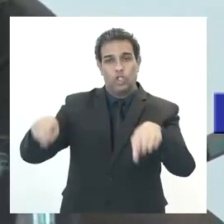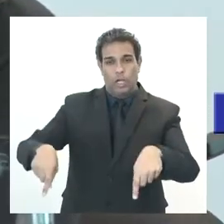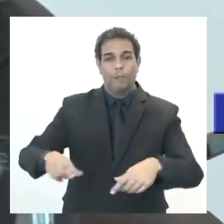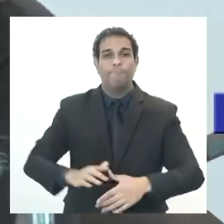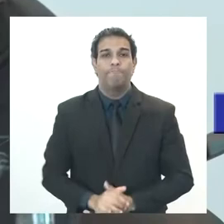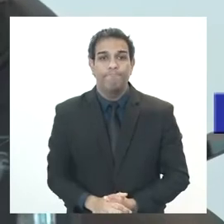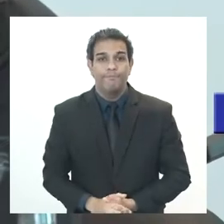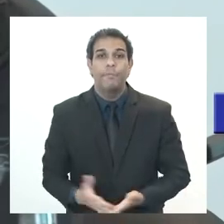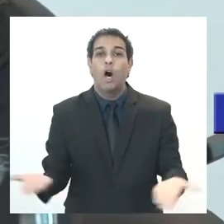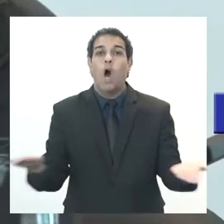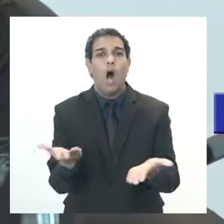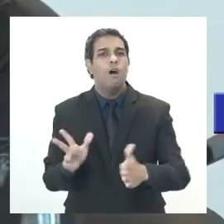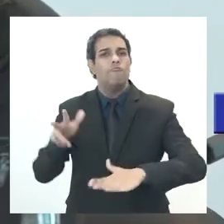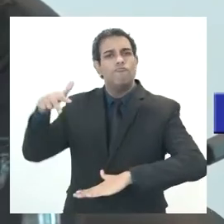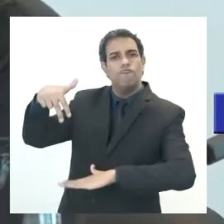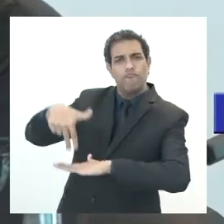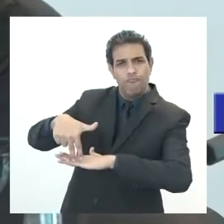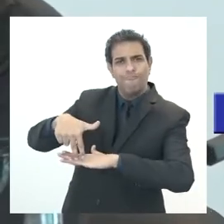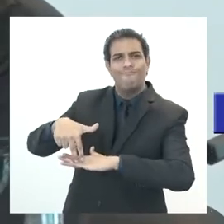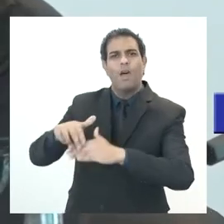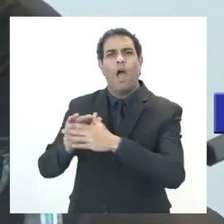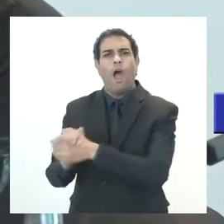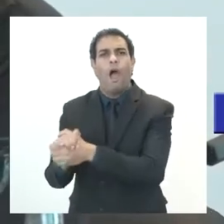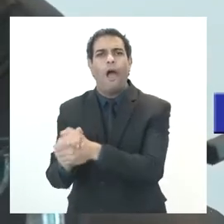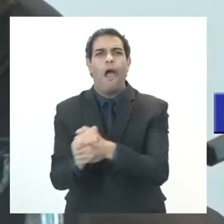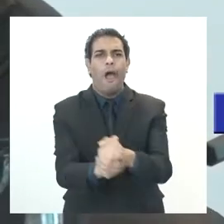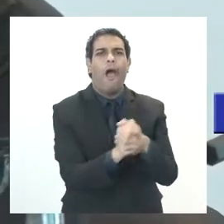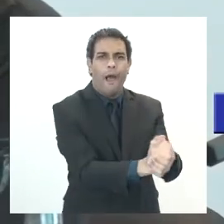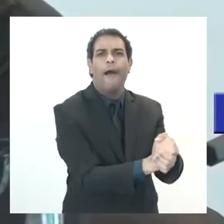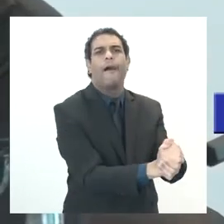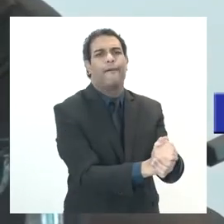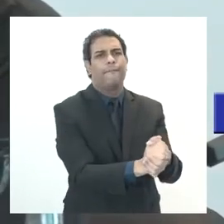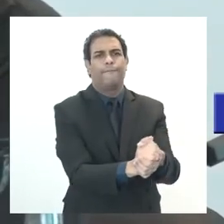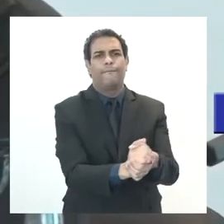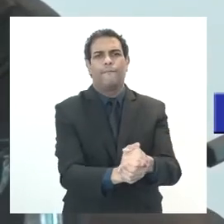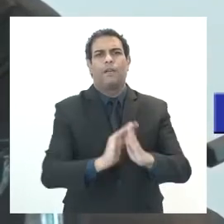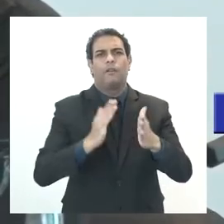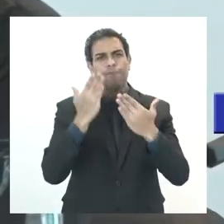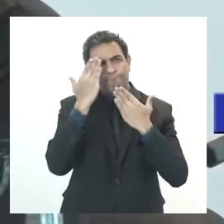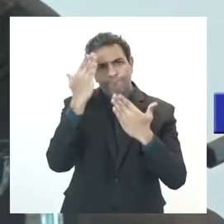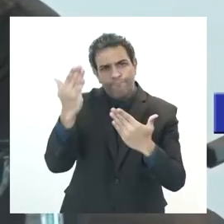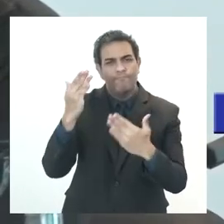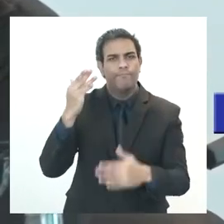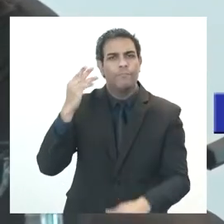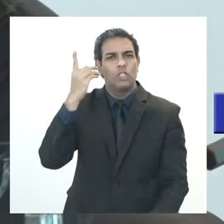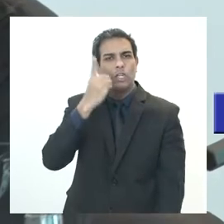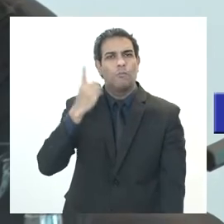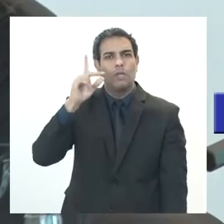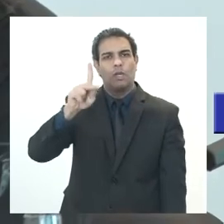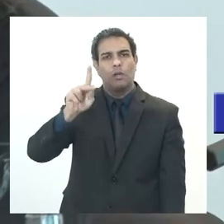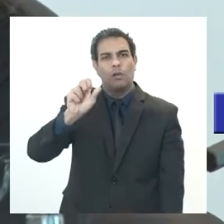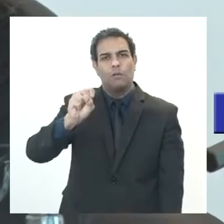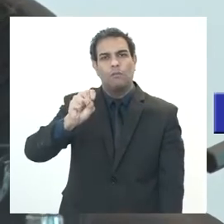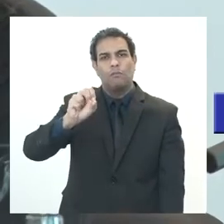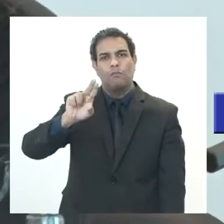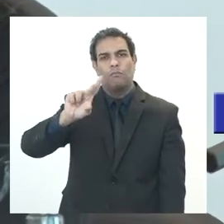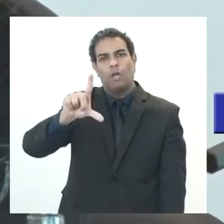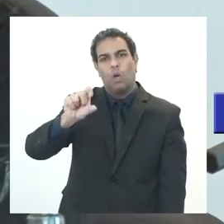e aqui também agradecer que a gente começa agradecendo ao Paulo Ramos que eu não velho